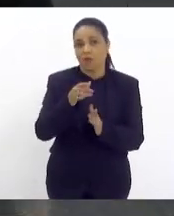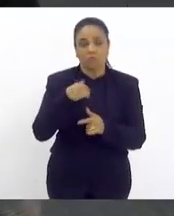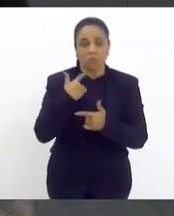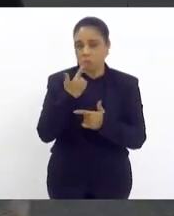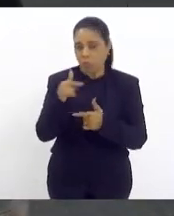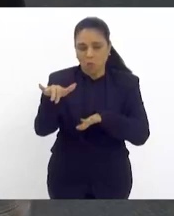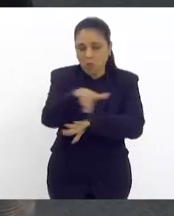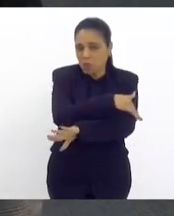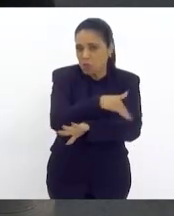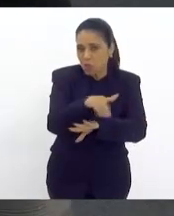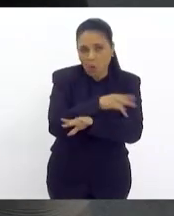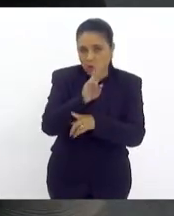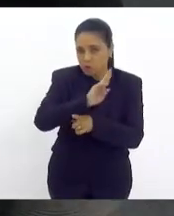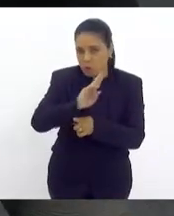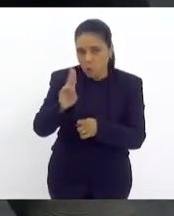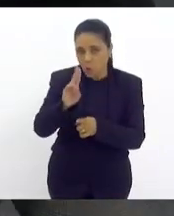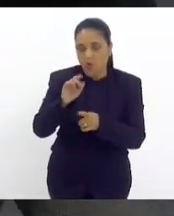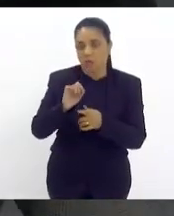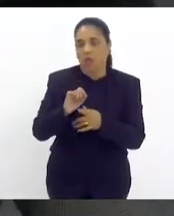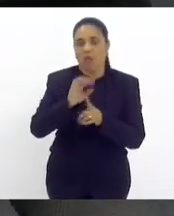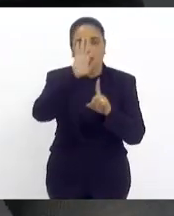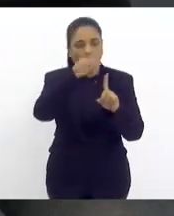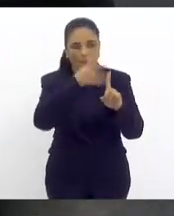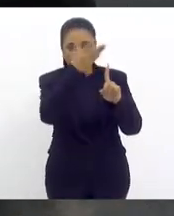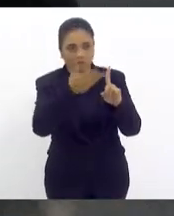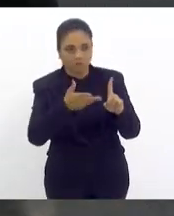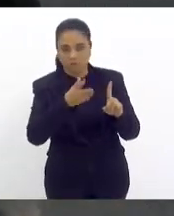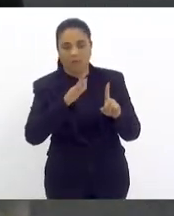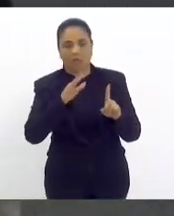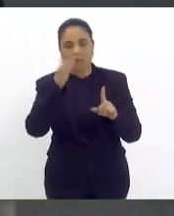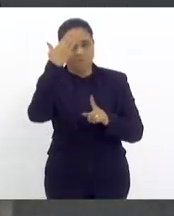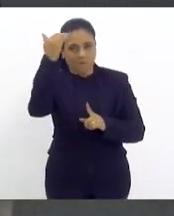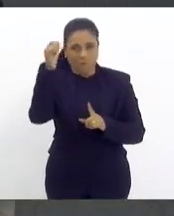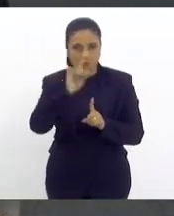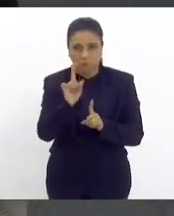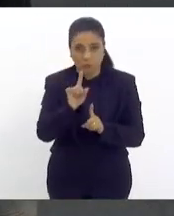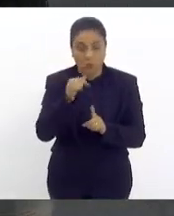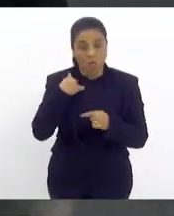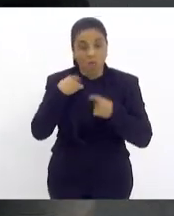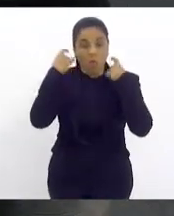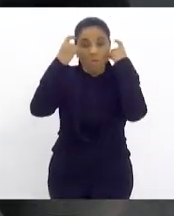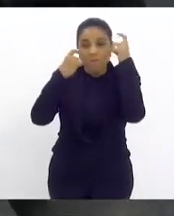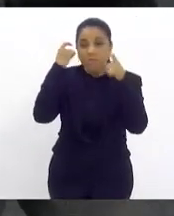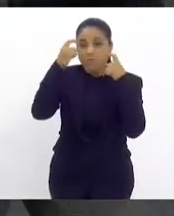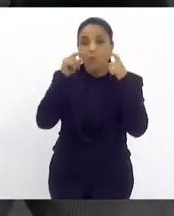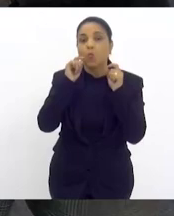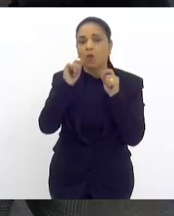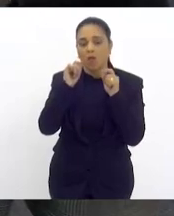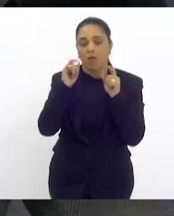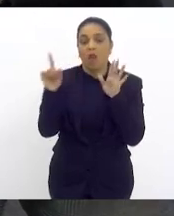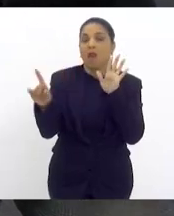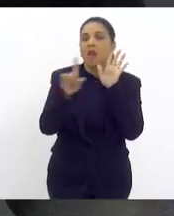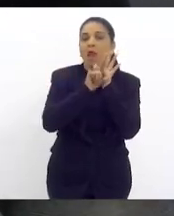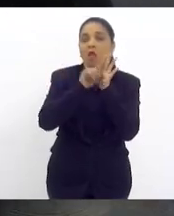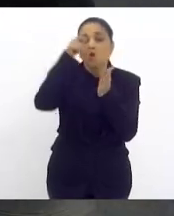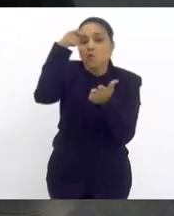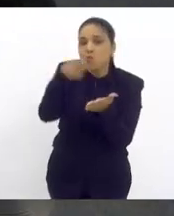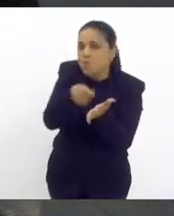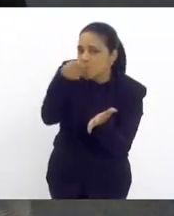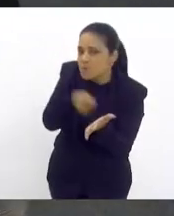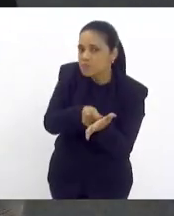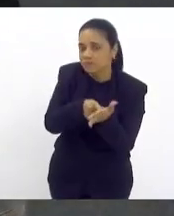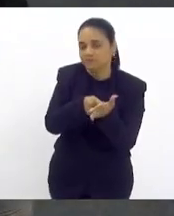nem para bajular os poderosos de plantão e eu ainda sou daqueles que me preocupam em fazer com que elas sejam cumpridas eu